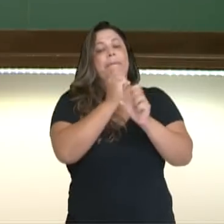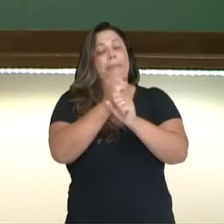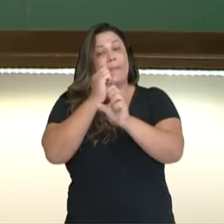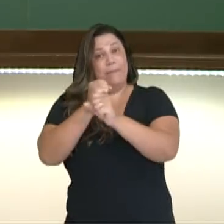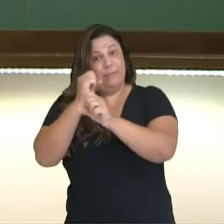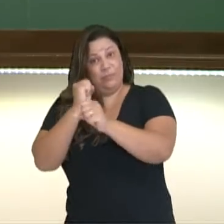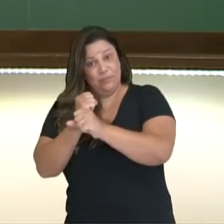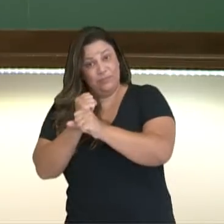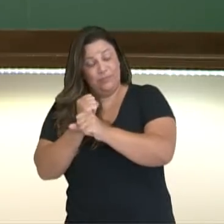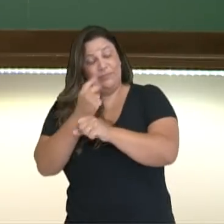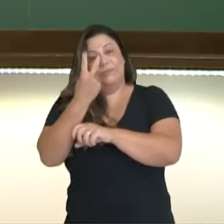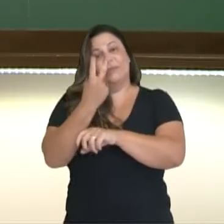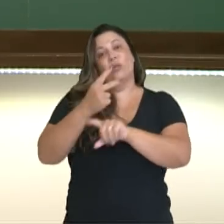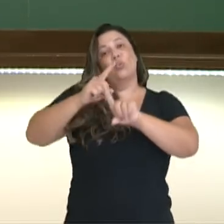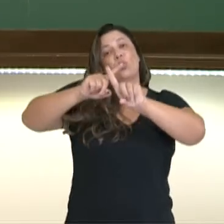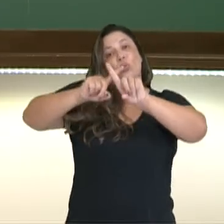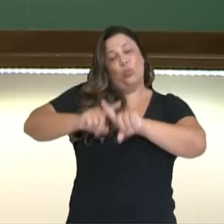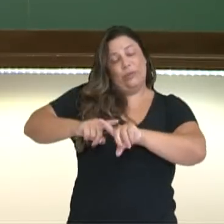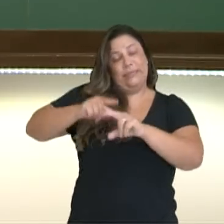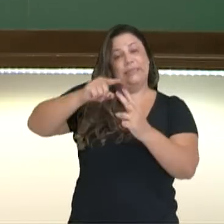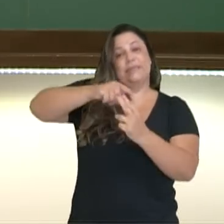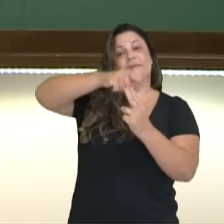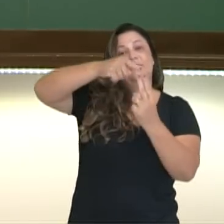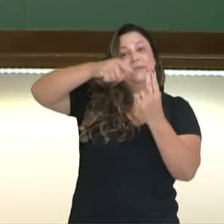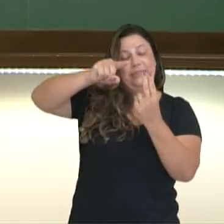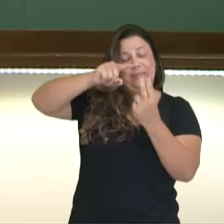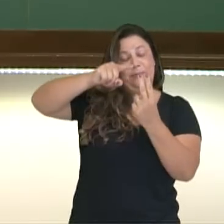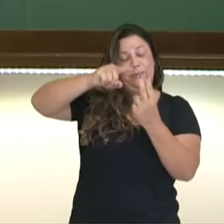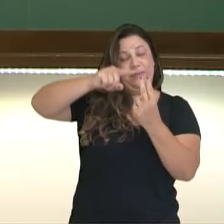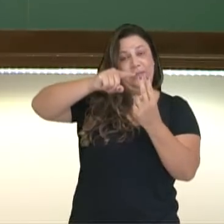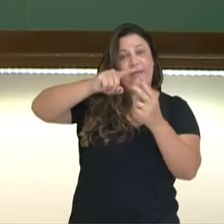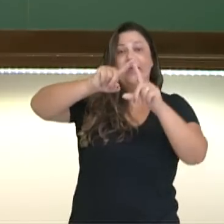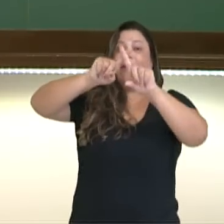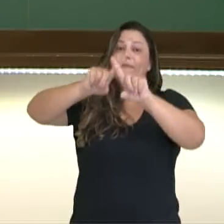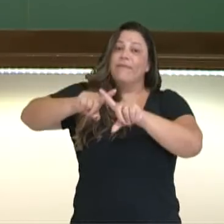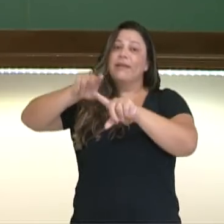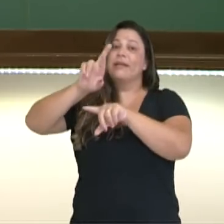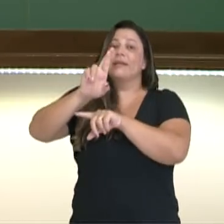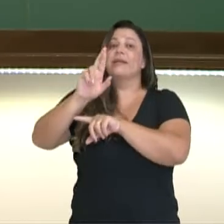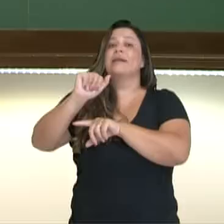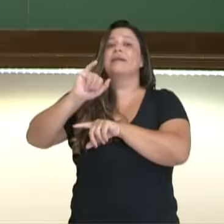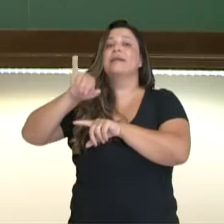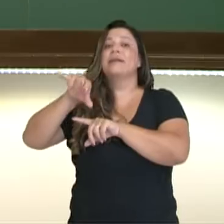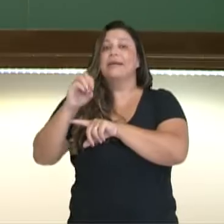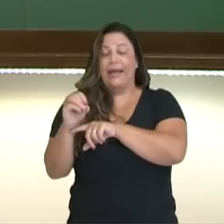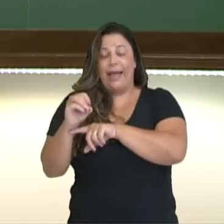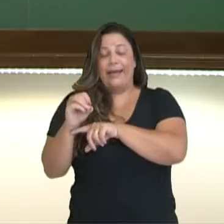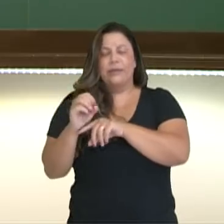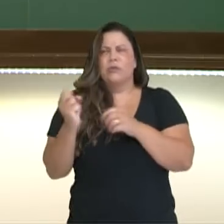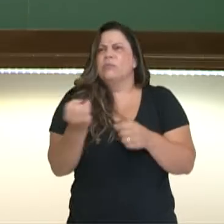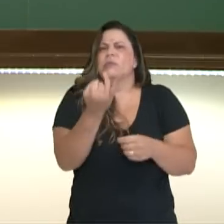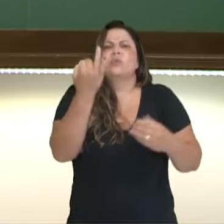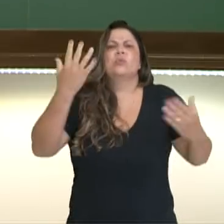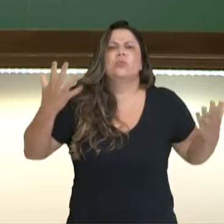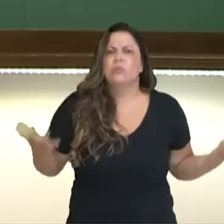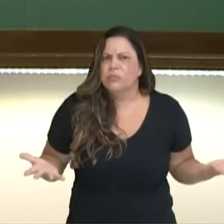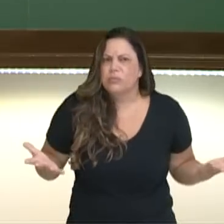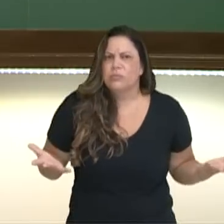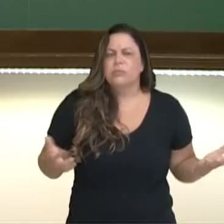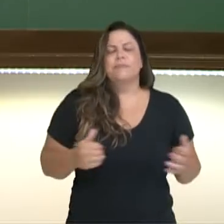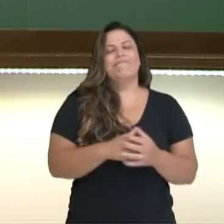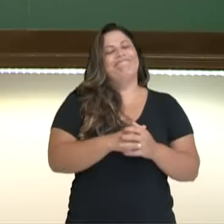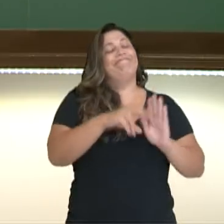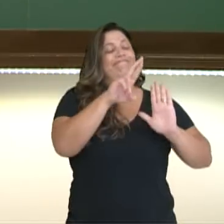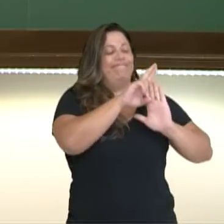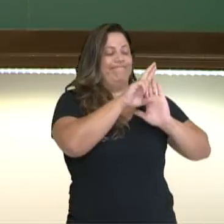fazendo 2 vezes o π vezes o raio da circunferência. Agora, como é que eu faço para calcular um arco? Regra